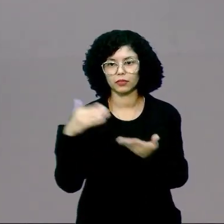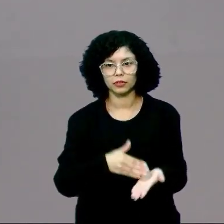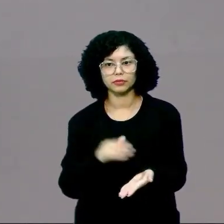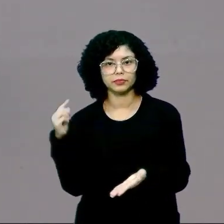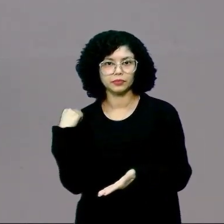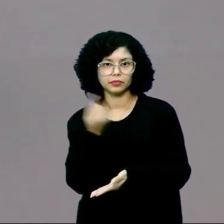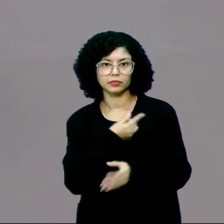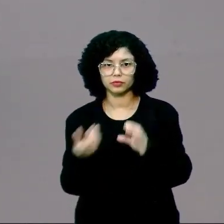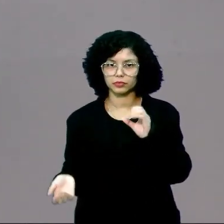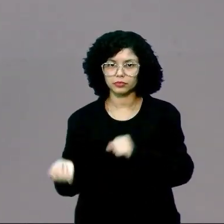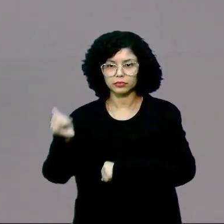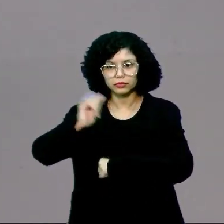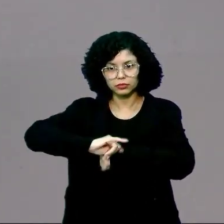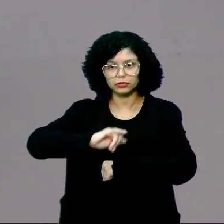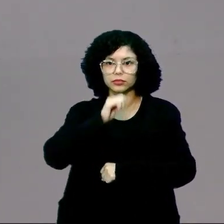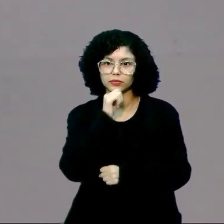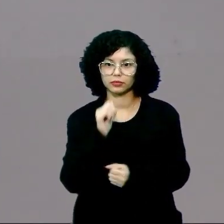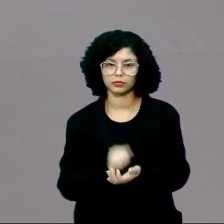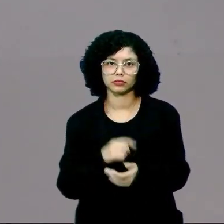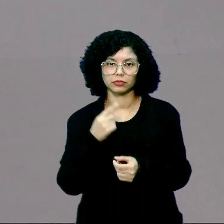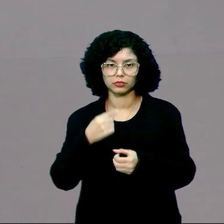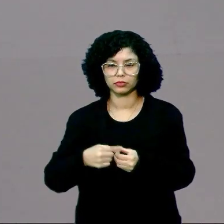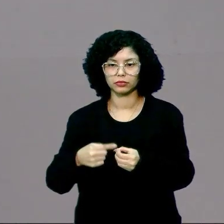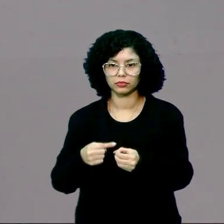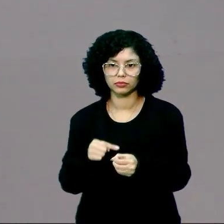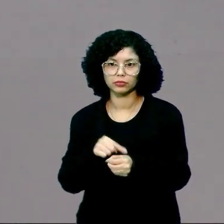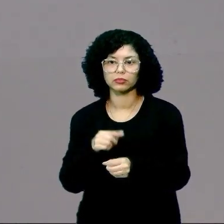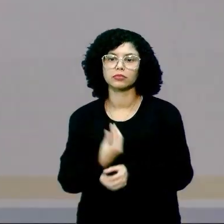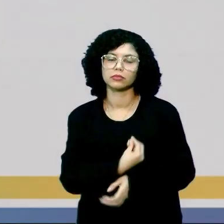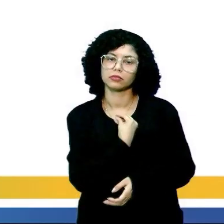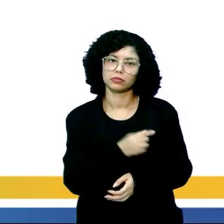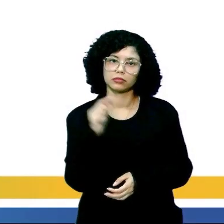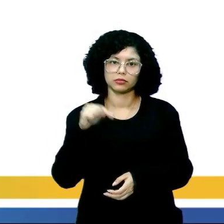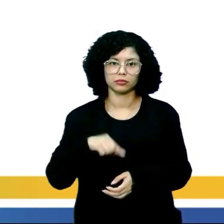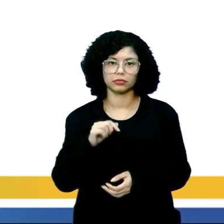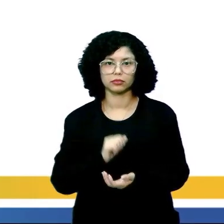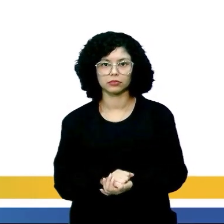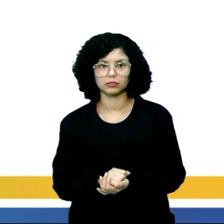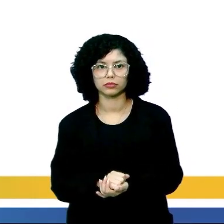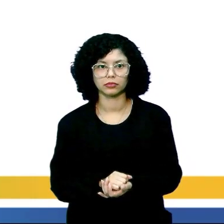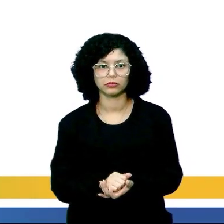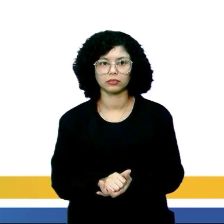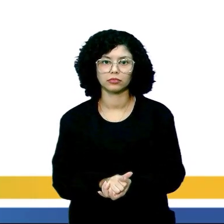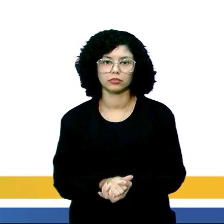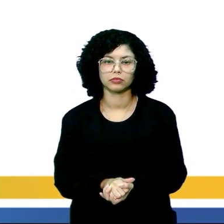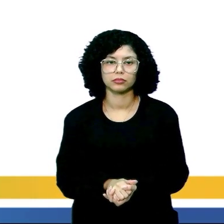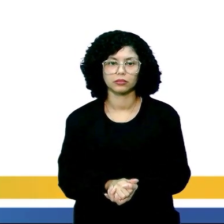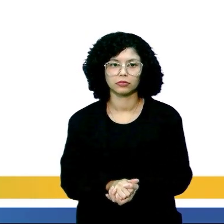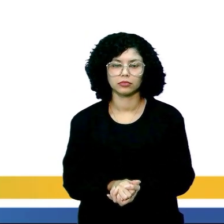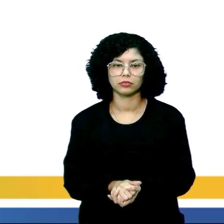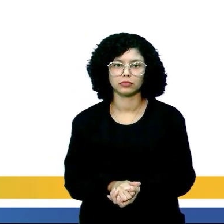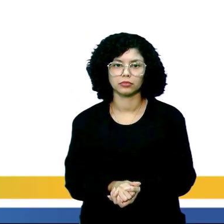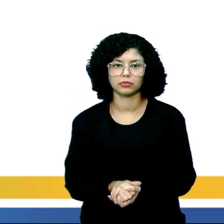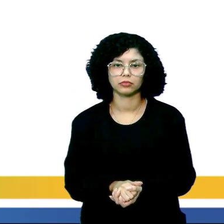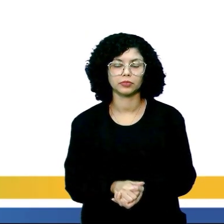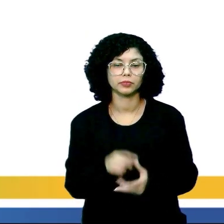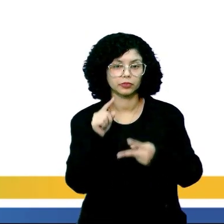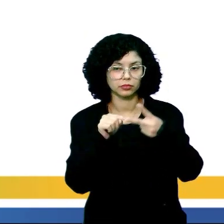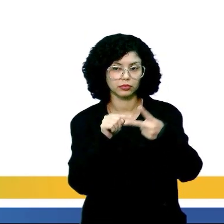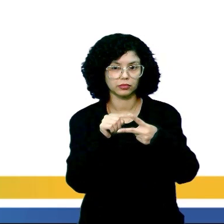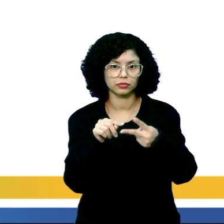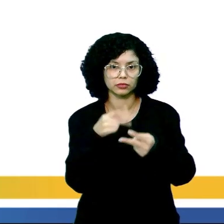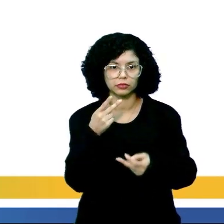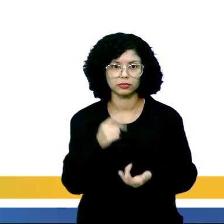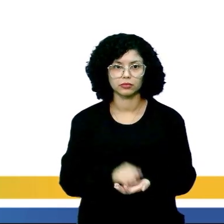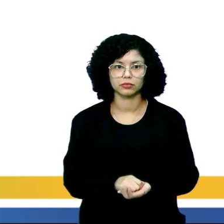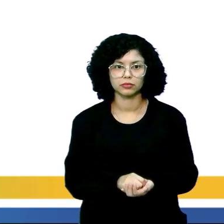à nossa capital, aos nossos municípios e estão presentes aqui também no nosso contexto. E aí o autor ele faz mais 2